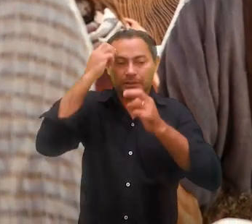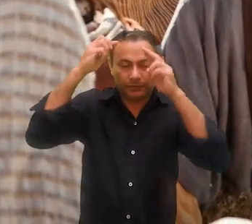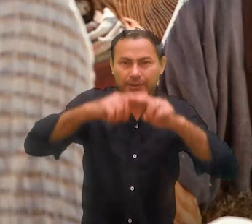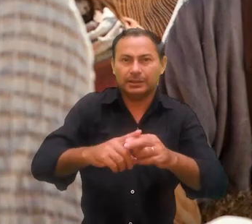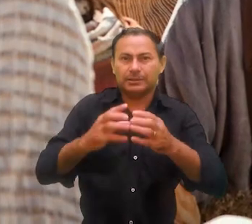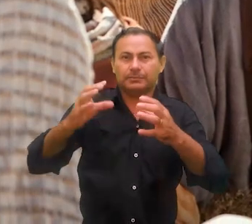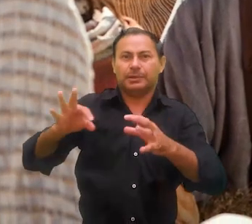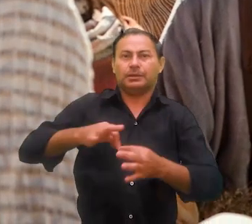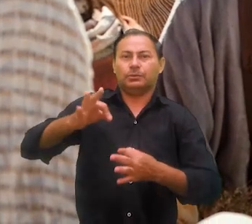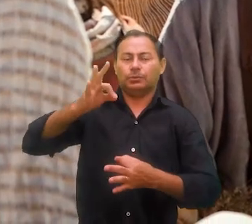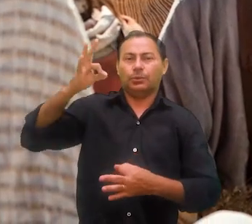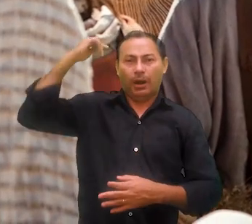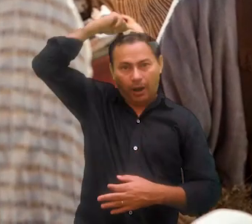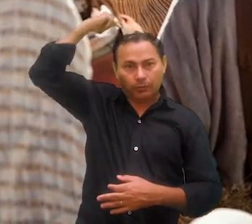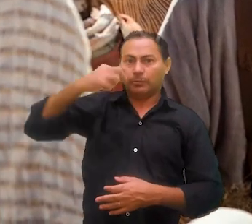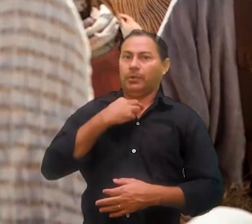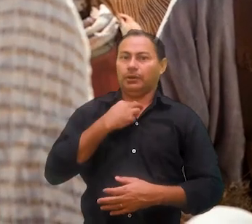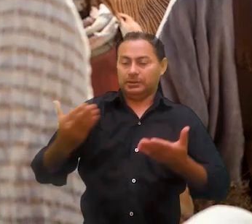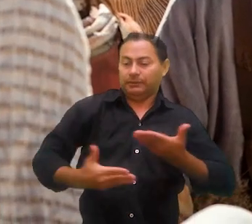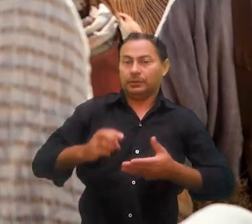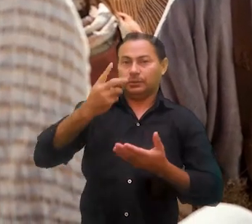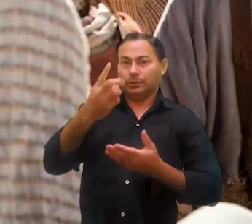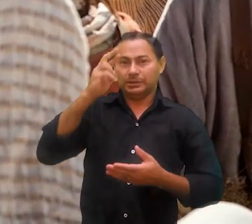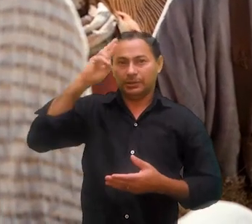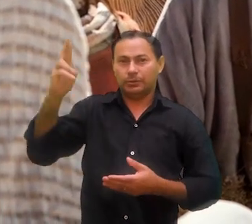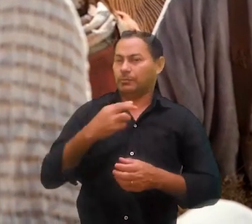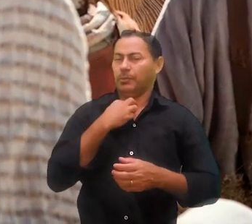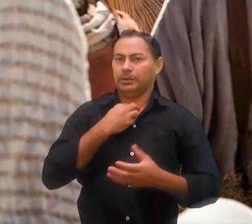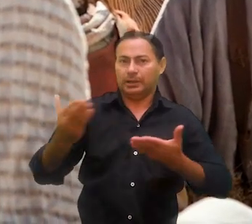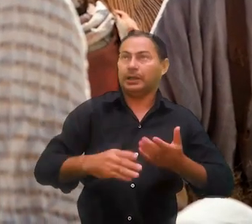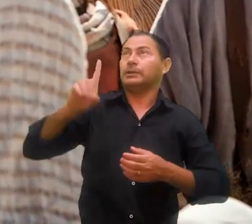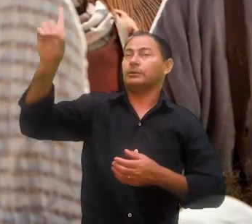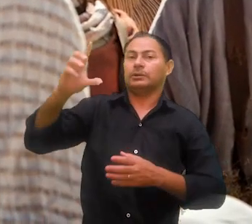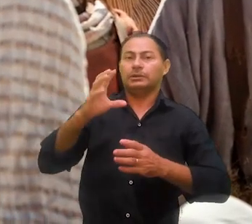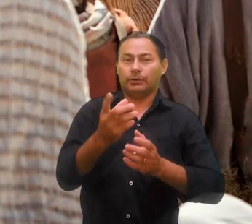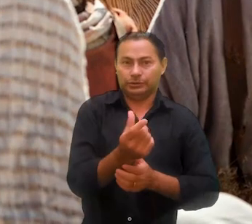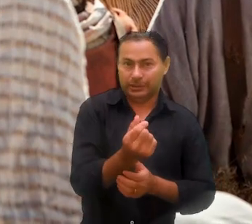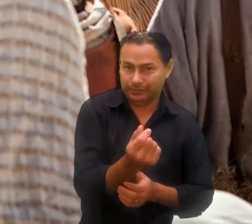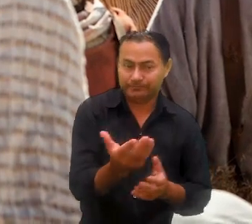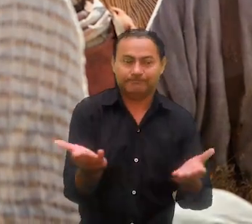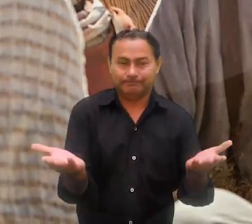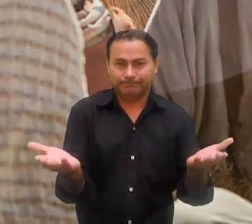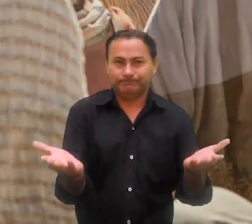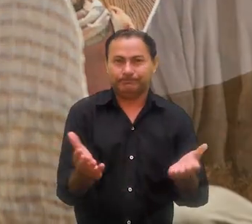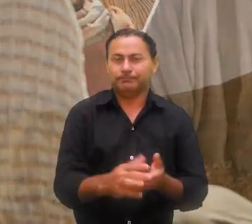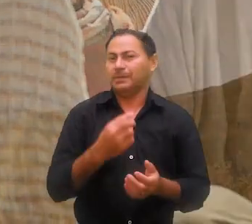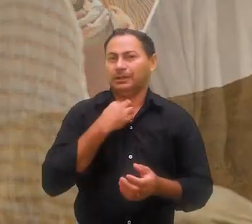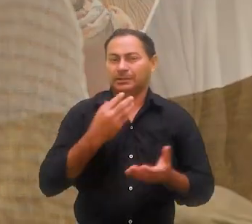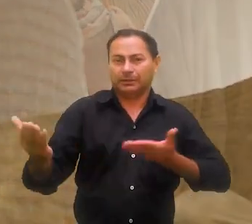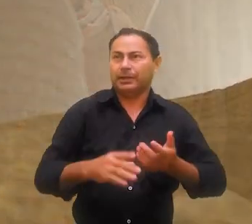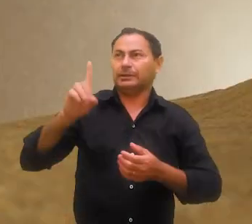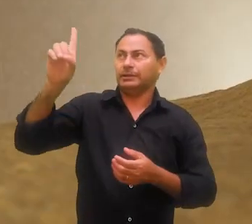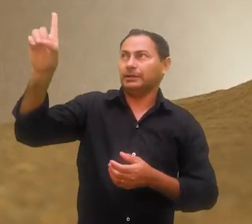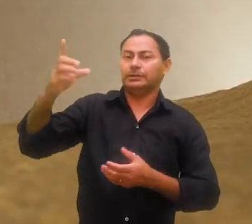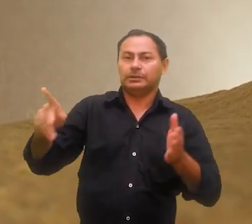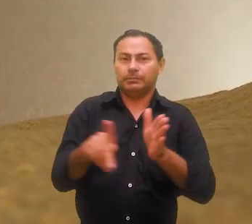não serem esquizofrênicos espirituais. Vocês não podem servir a dois senhores. Não podem servir a Deus e ao dinheiro.